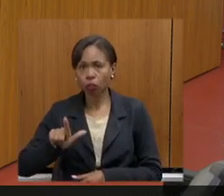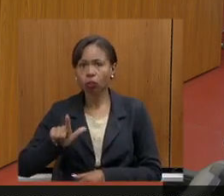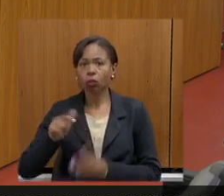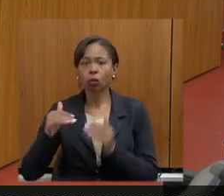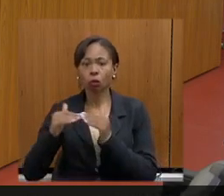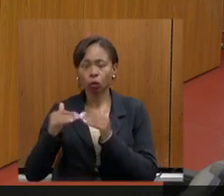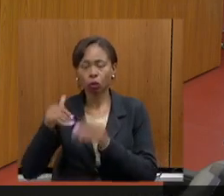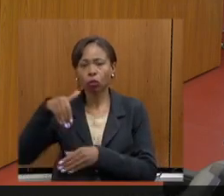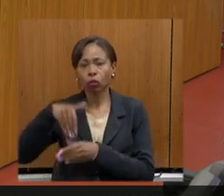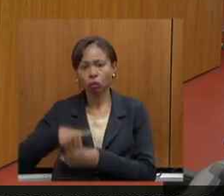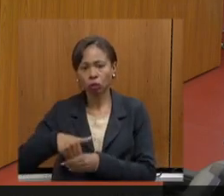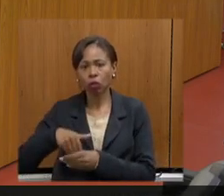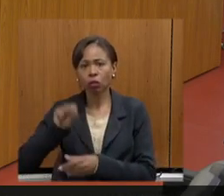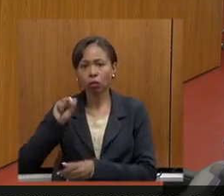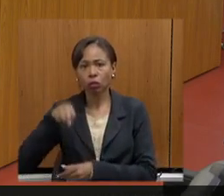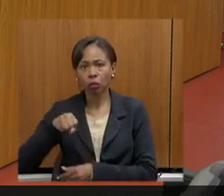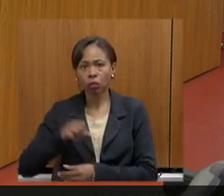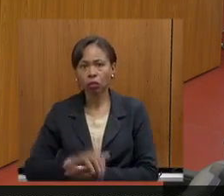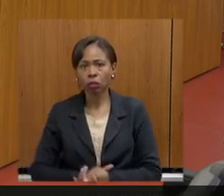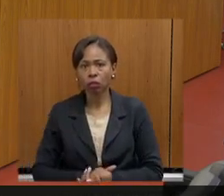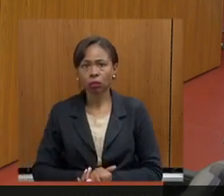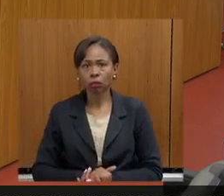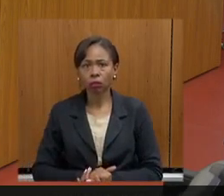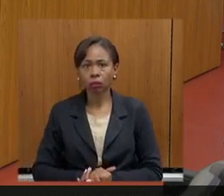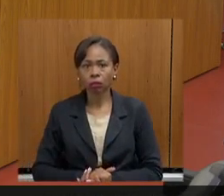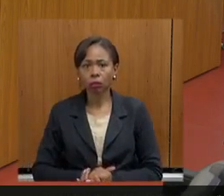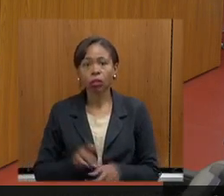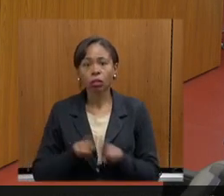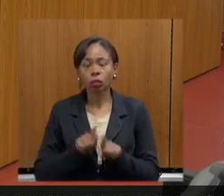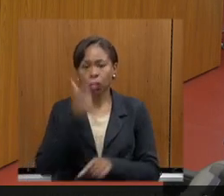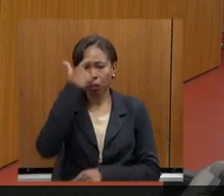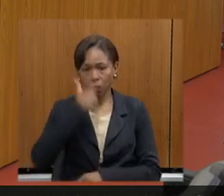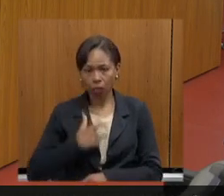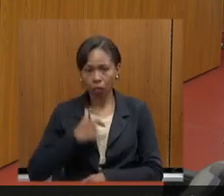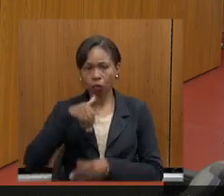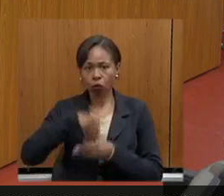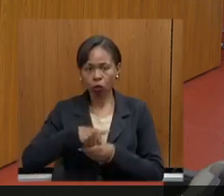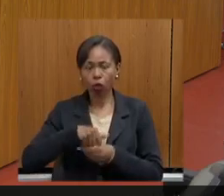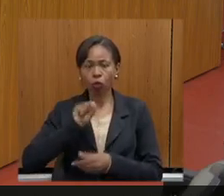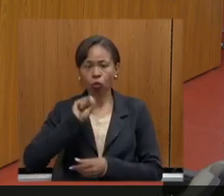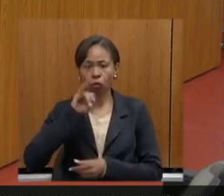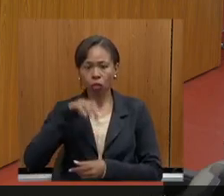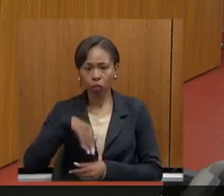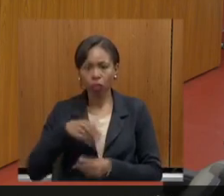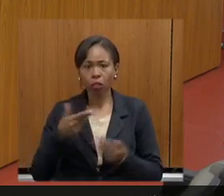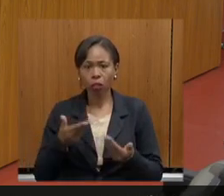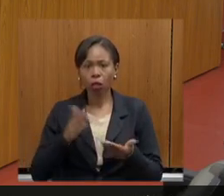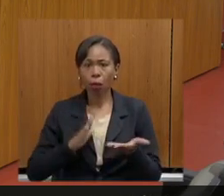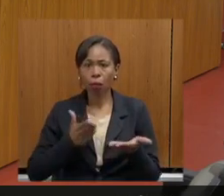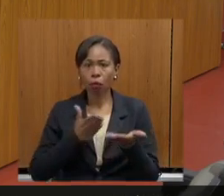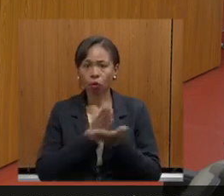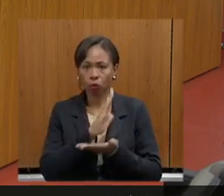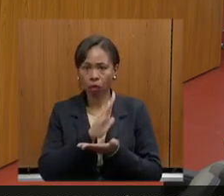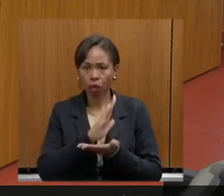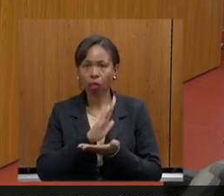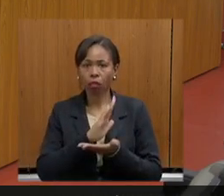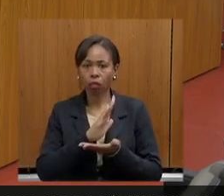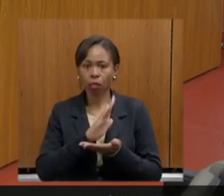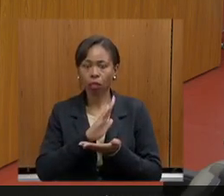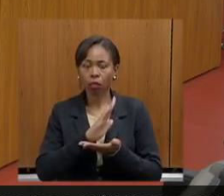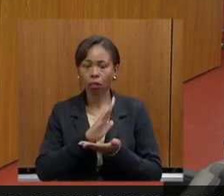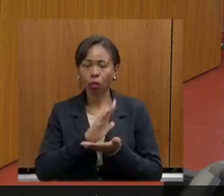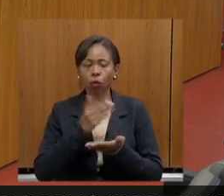favorável do deputado hoje o Pereira e tem também o meu voto favorável portanto Está aprovado